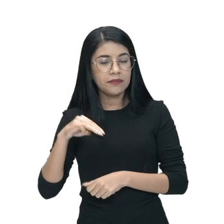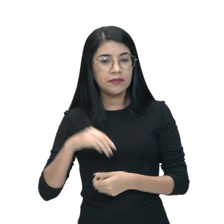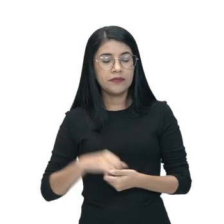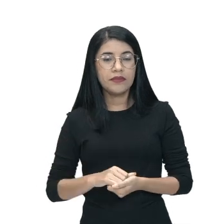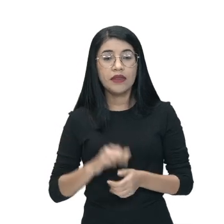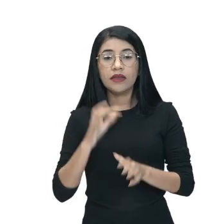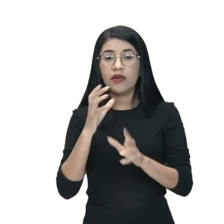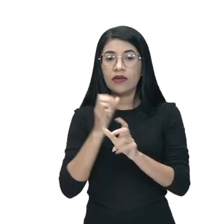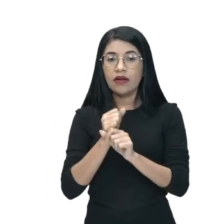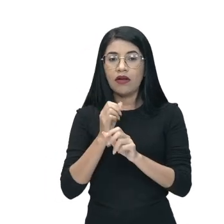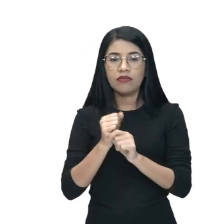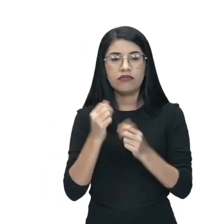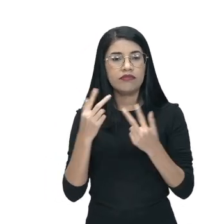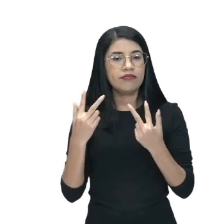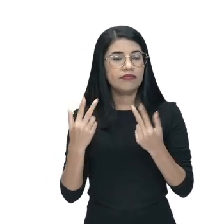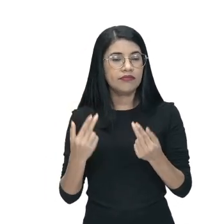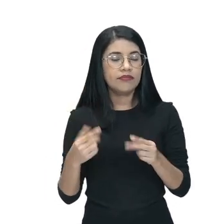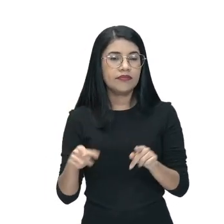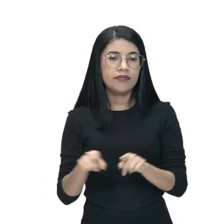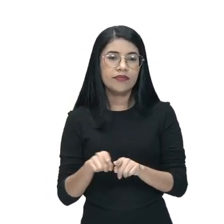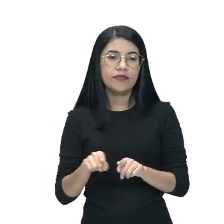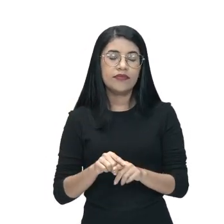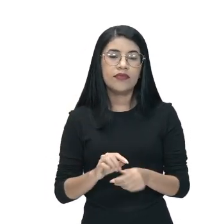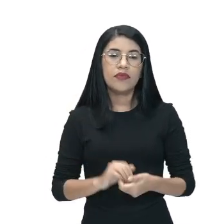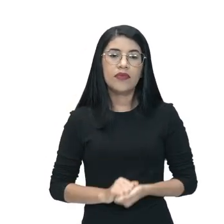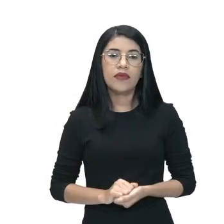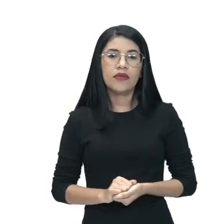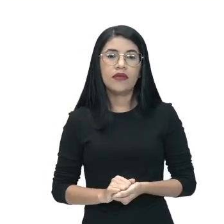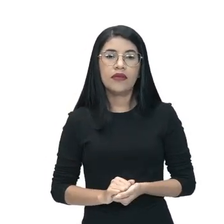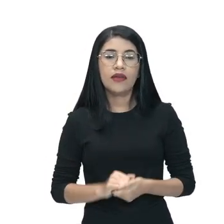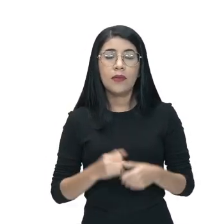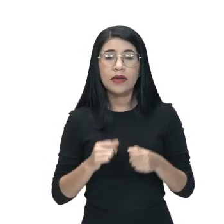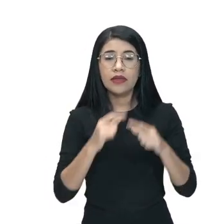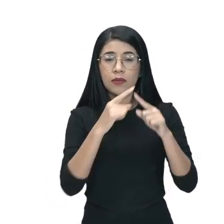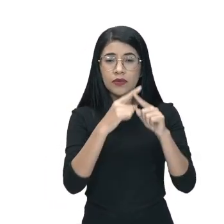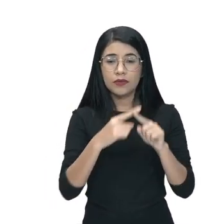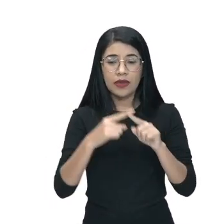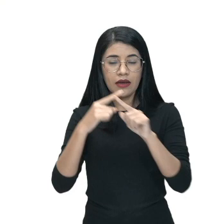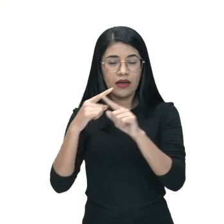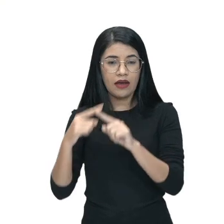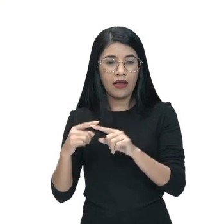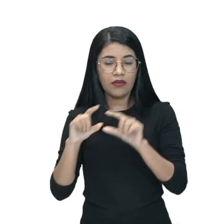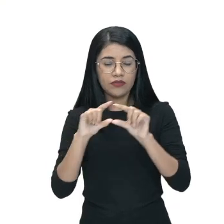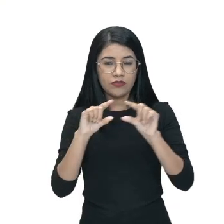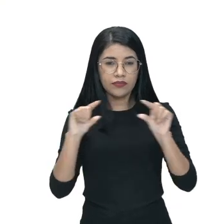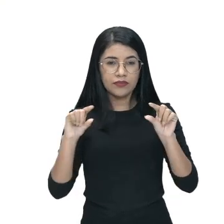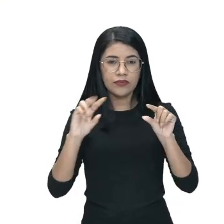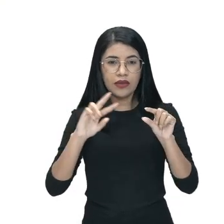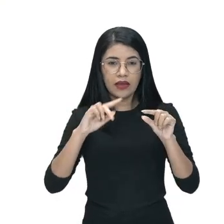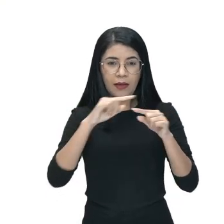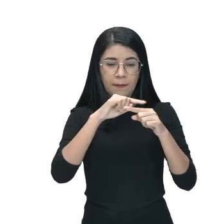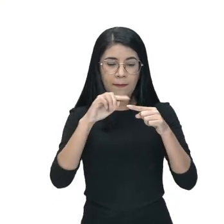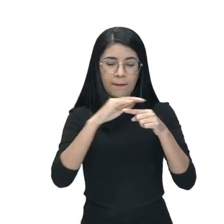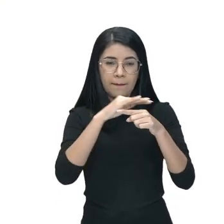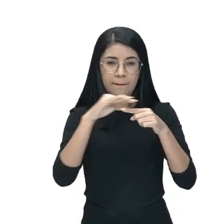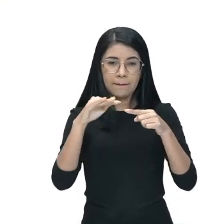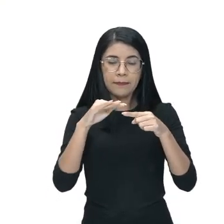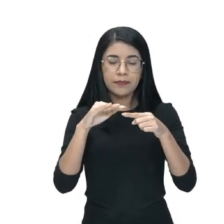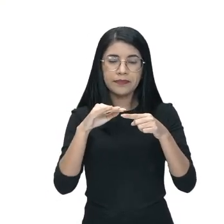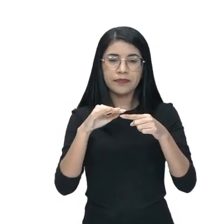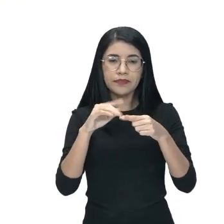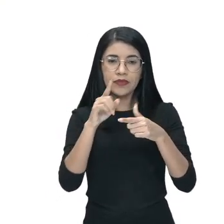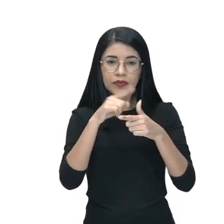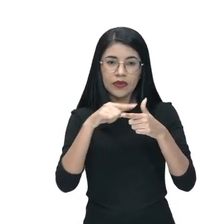é igualzinha, gente. O que fez primeiro? Multiplicou todos os números que estão